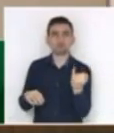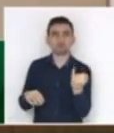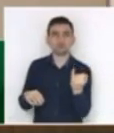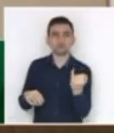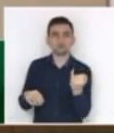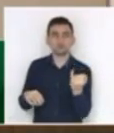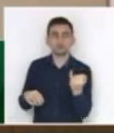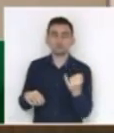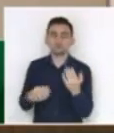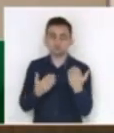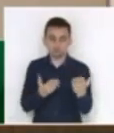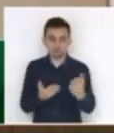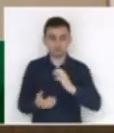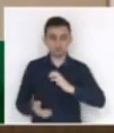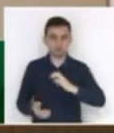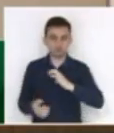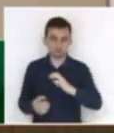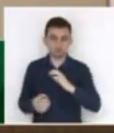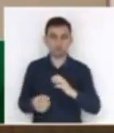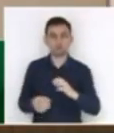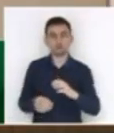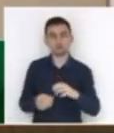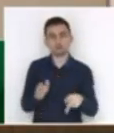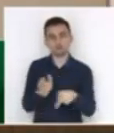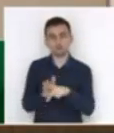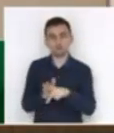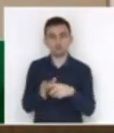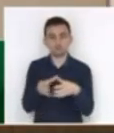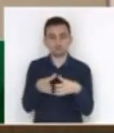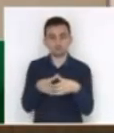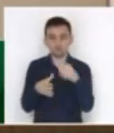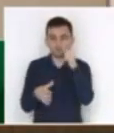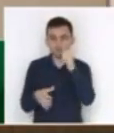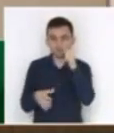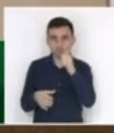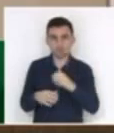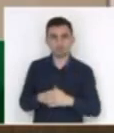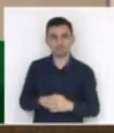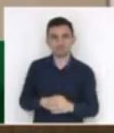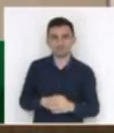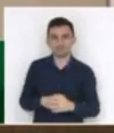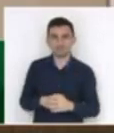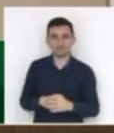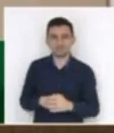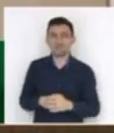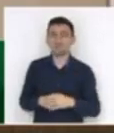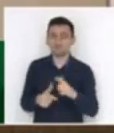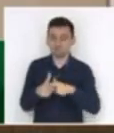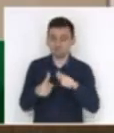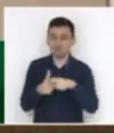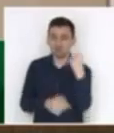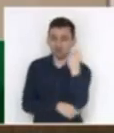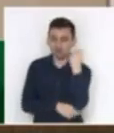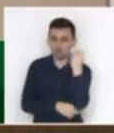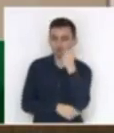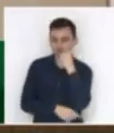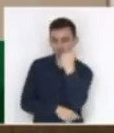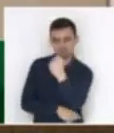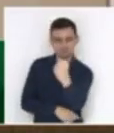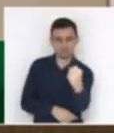bancada feminina. Então fica aqui o nosso registro também, que o feminicídio realmente é um problema gravíssimo para o Brasil e para o nosso